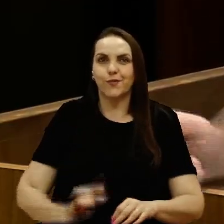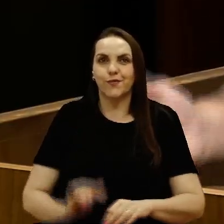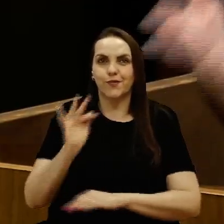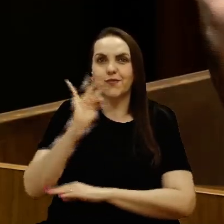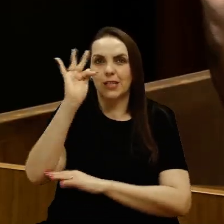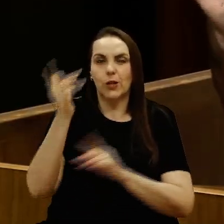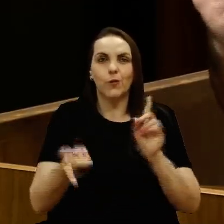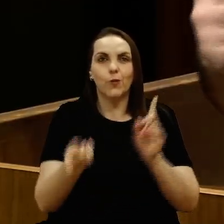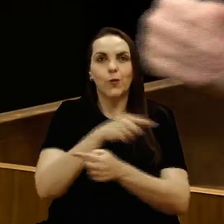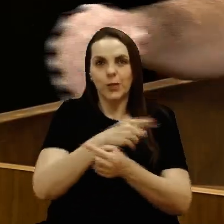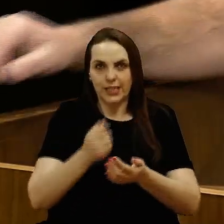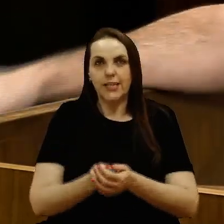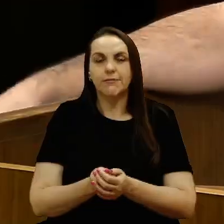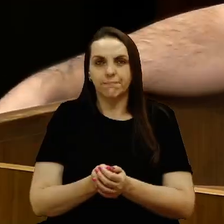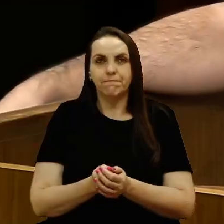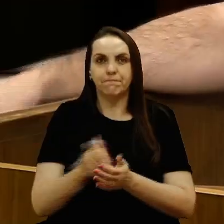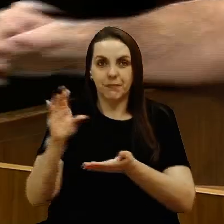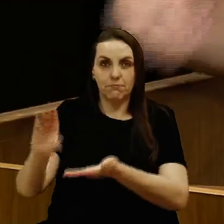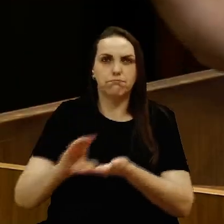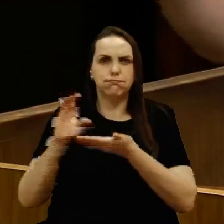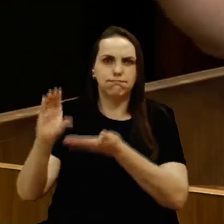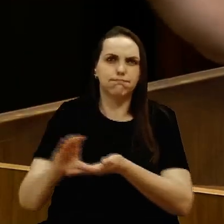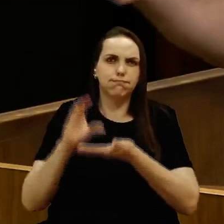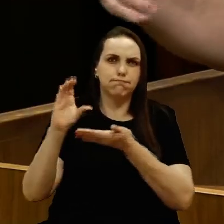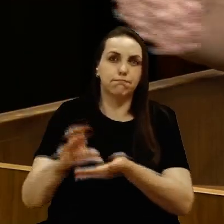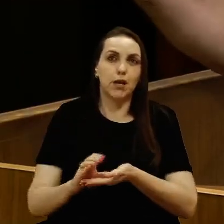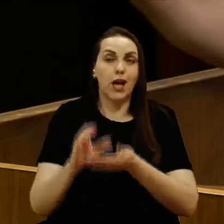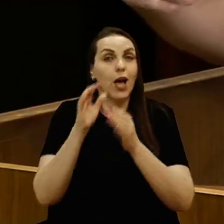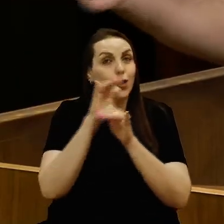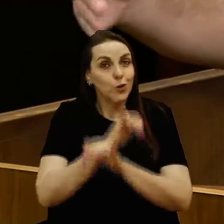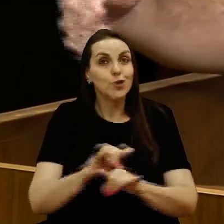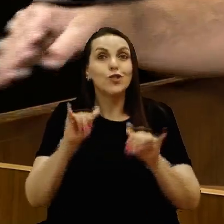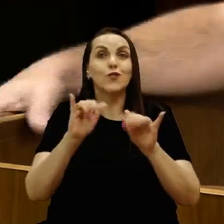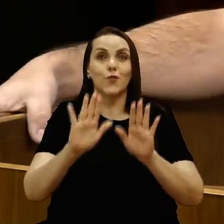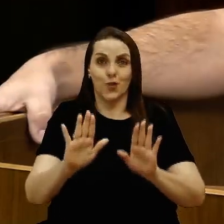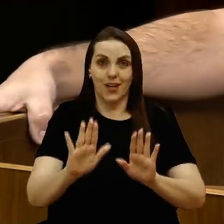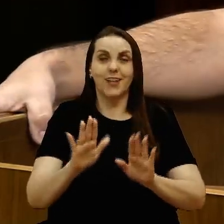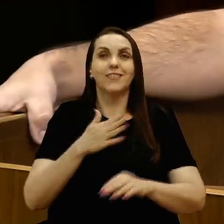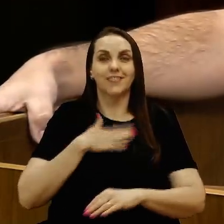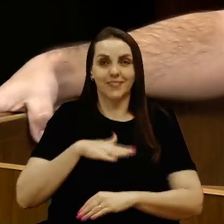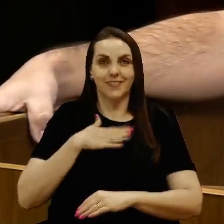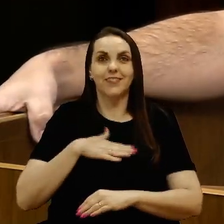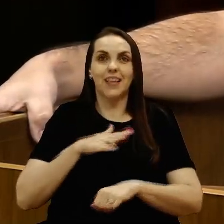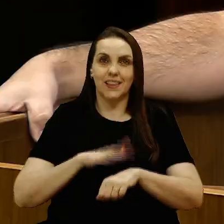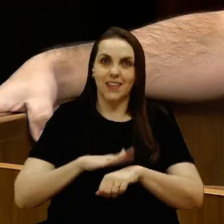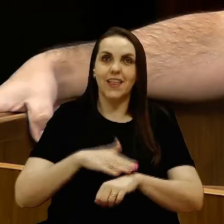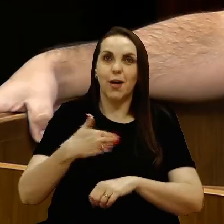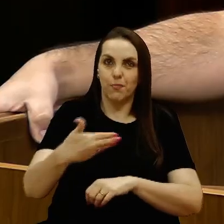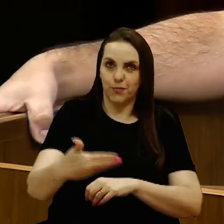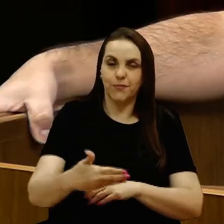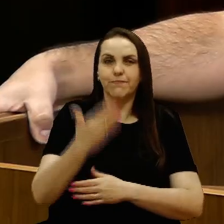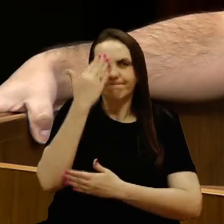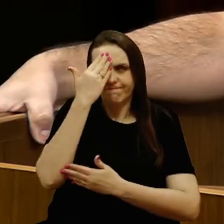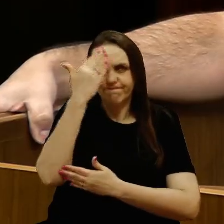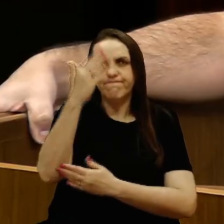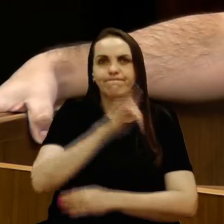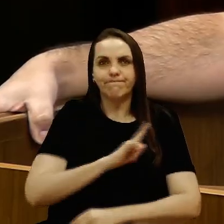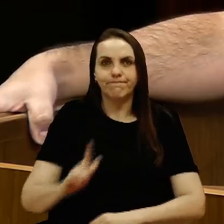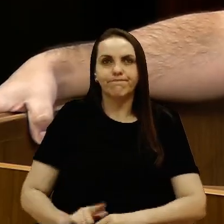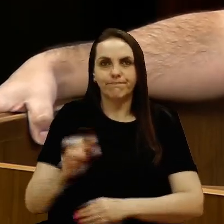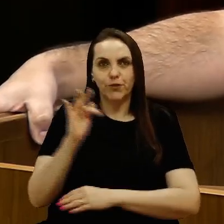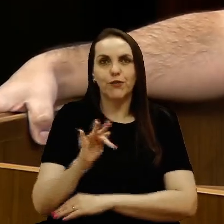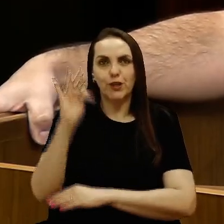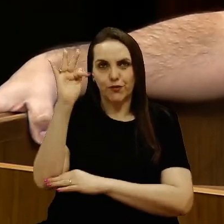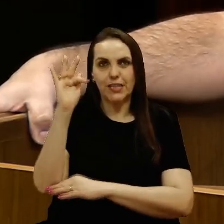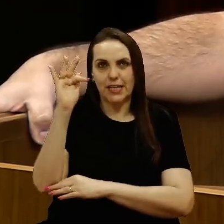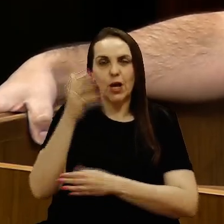recebendo muito dinheiro. Eu só não estou divulgando para ter tempo de divulgar, né? Quero agradecer ao nosso governo federal, que tem recebido muita gente, E em nome